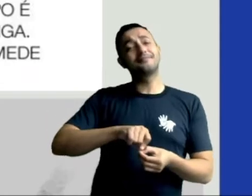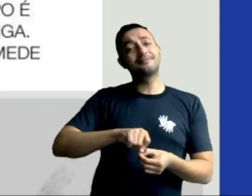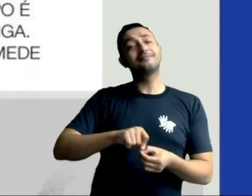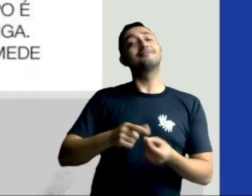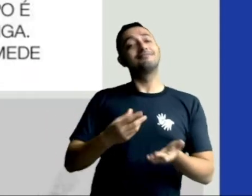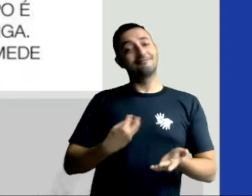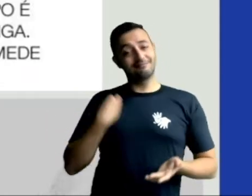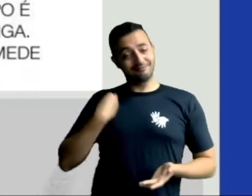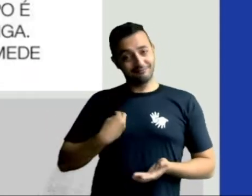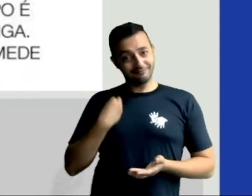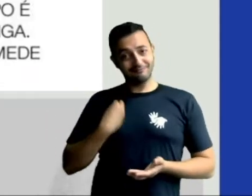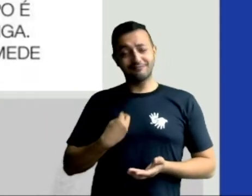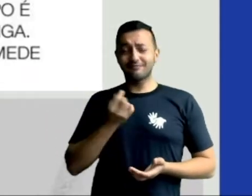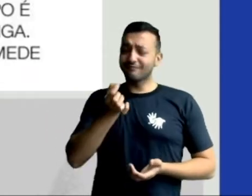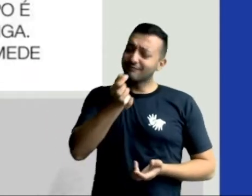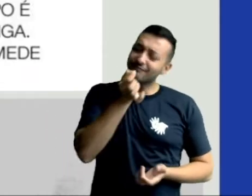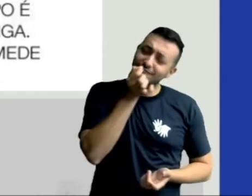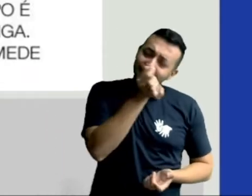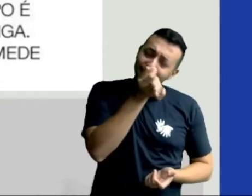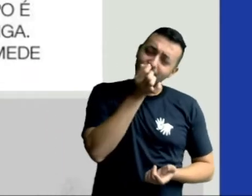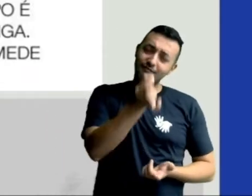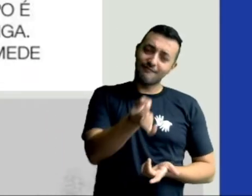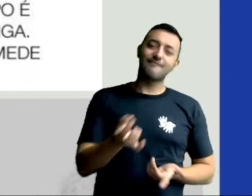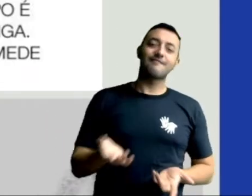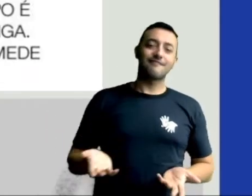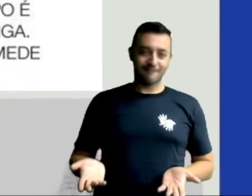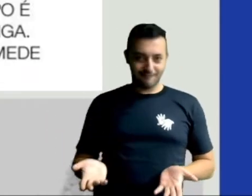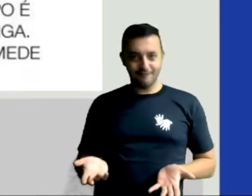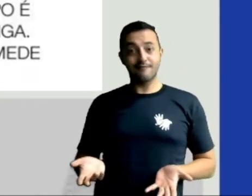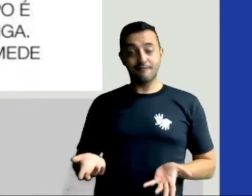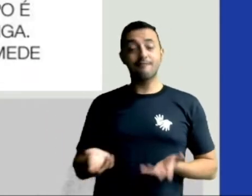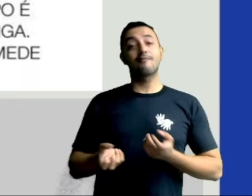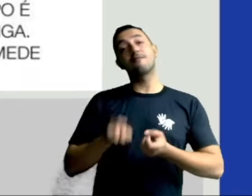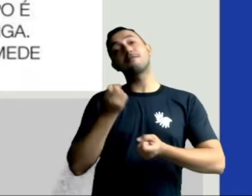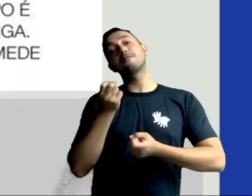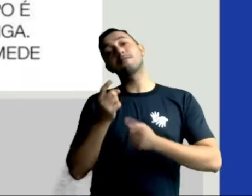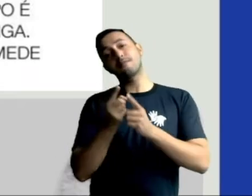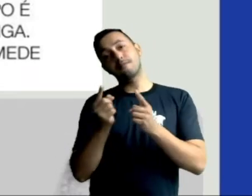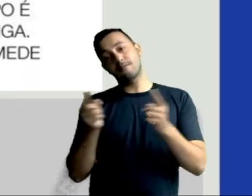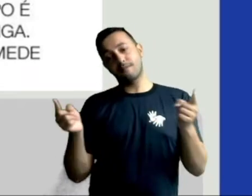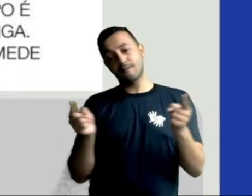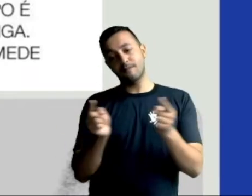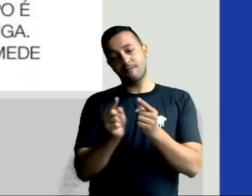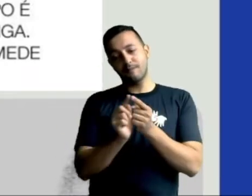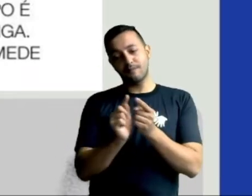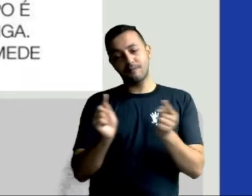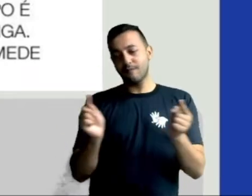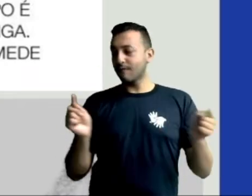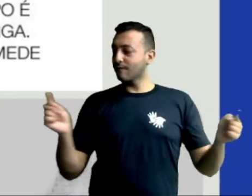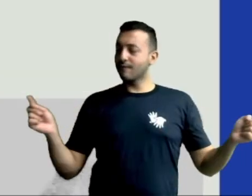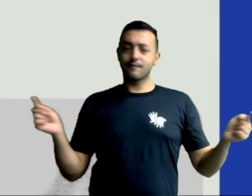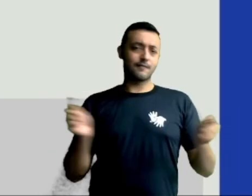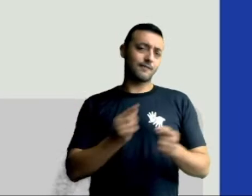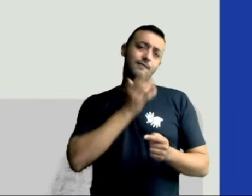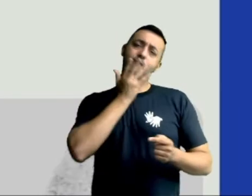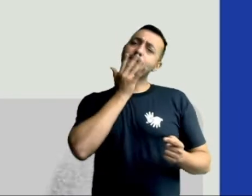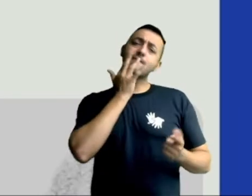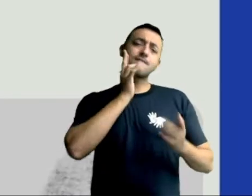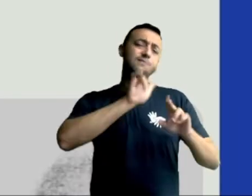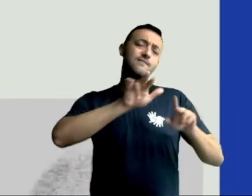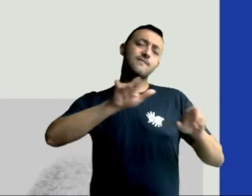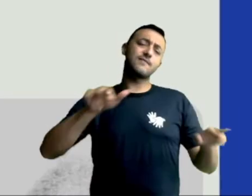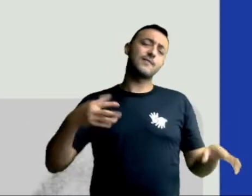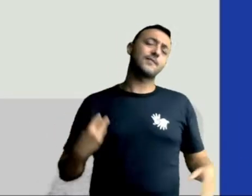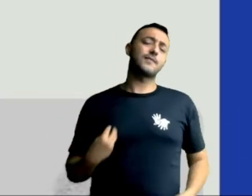seres vivos ali, bem pequenininhos, né? Existem diversos tamanhos, de cores, formatos, de todos os seres